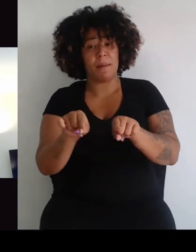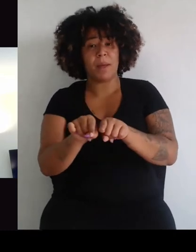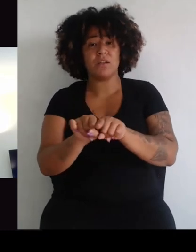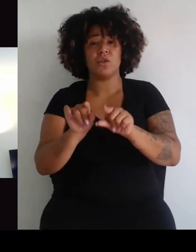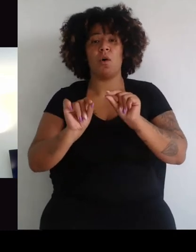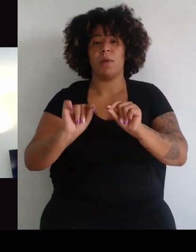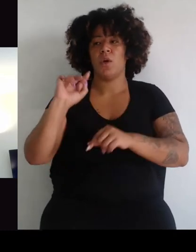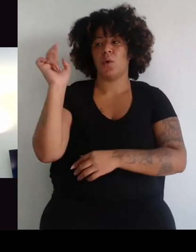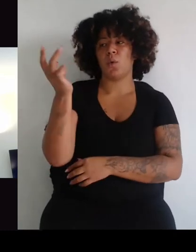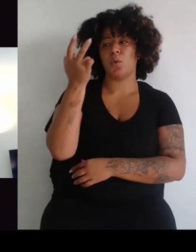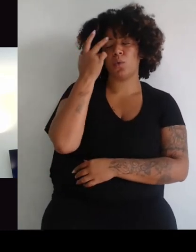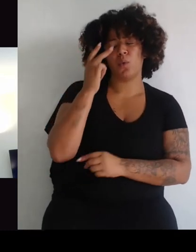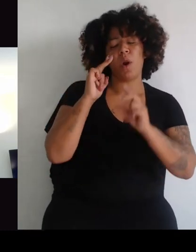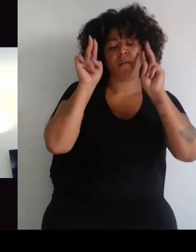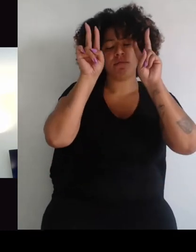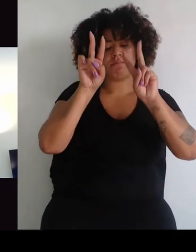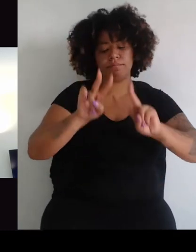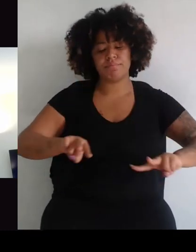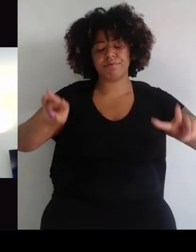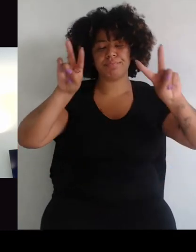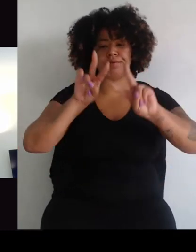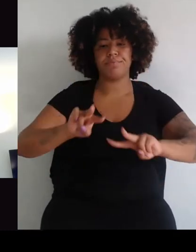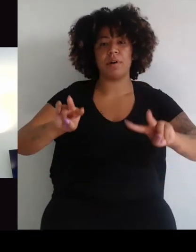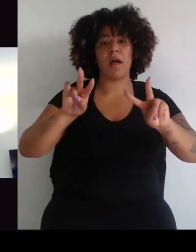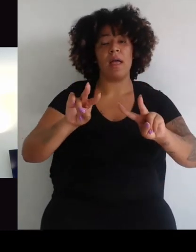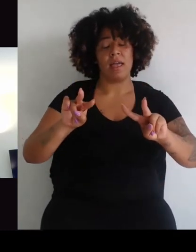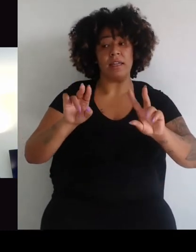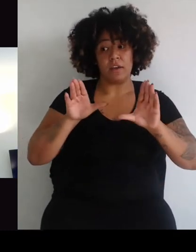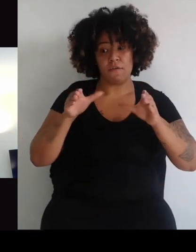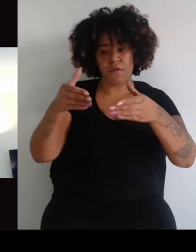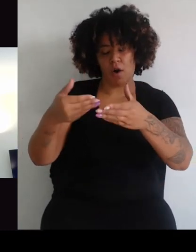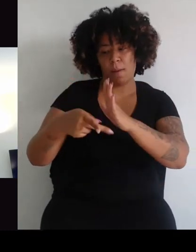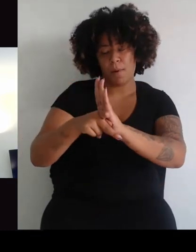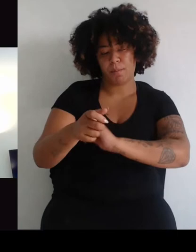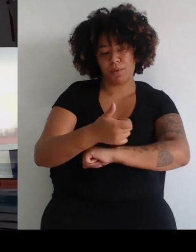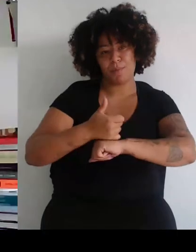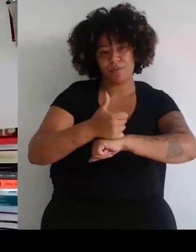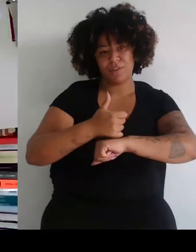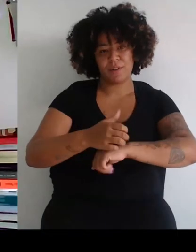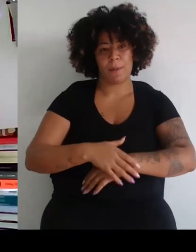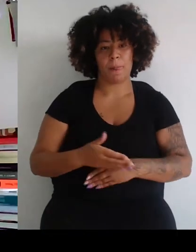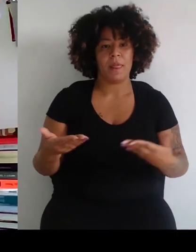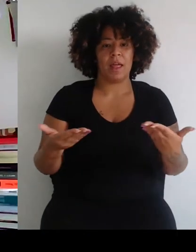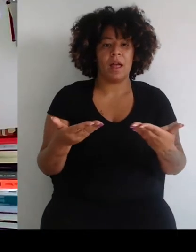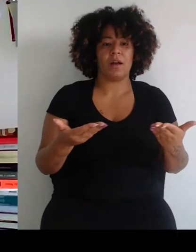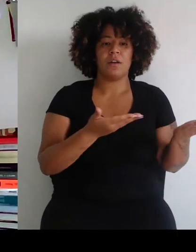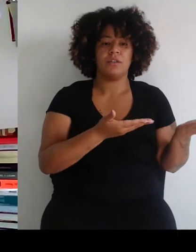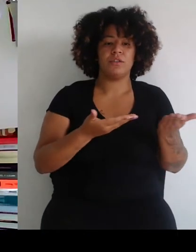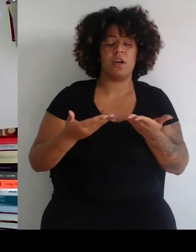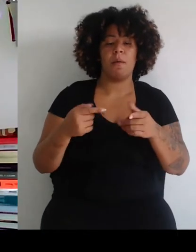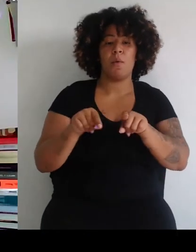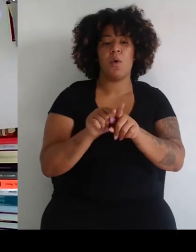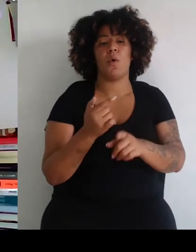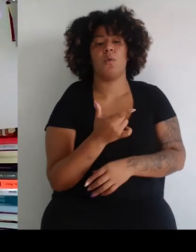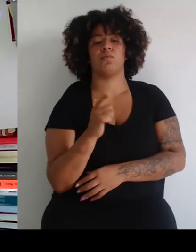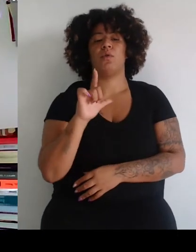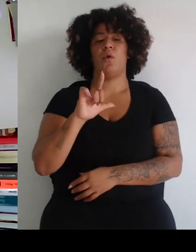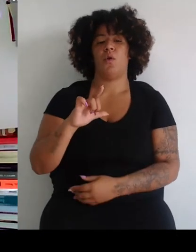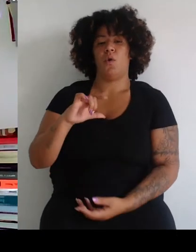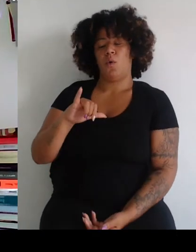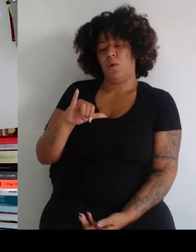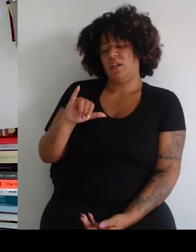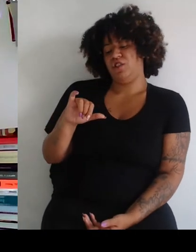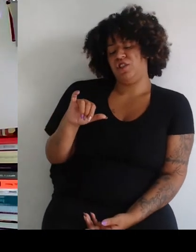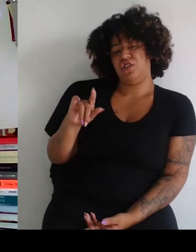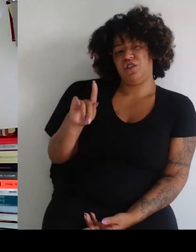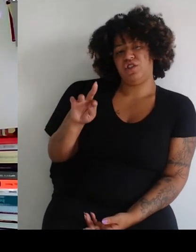Imaginário do artista né bom passando a palavra professora associado em História